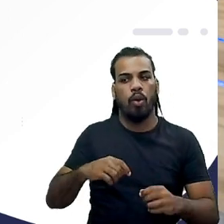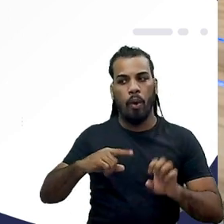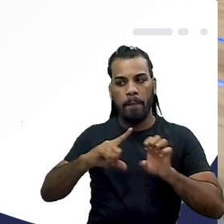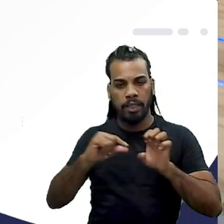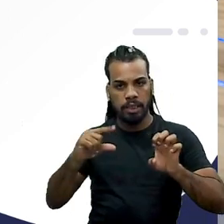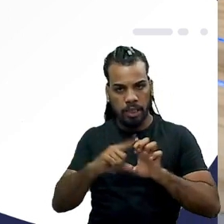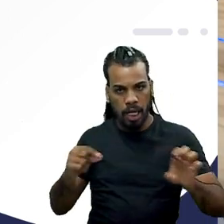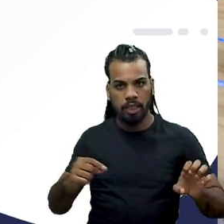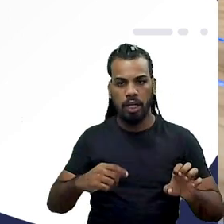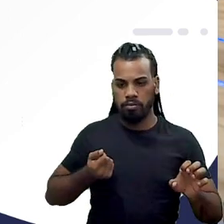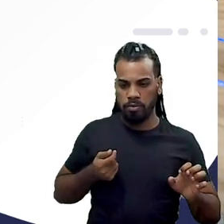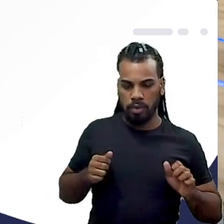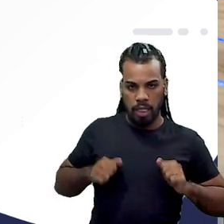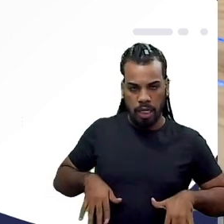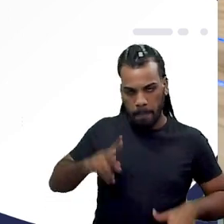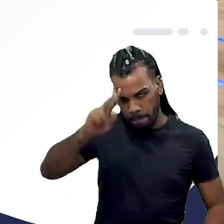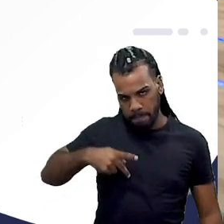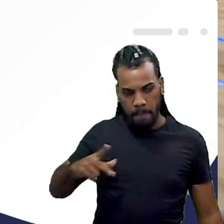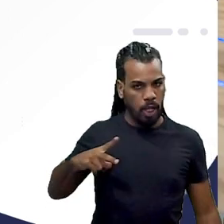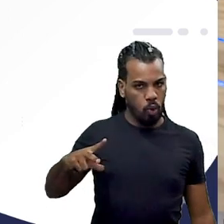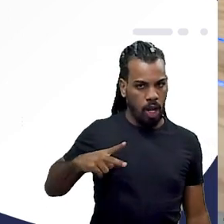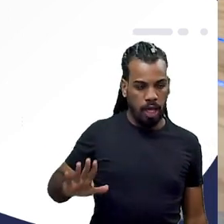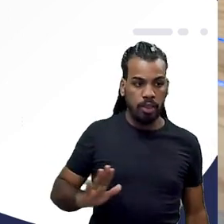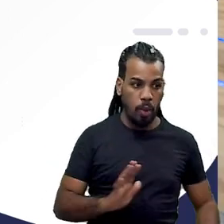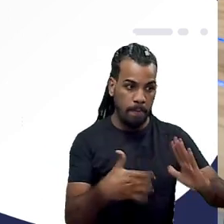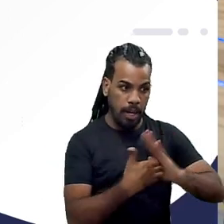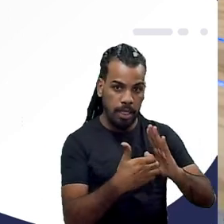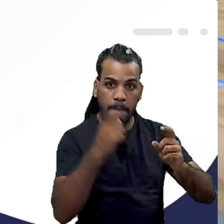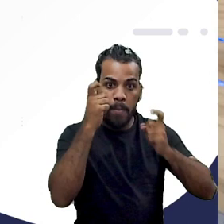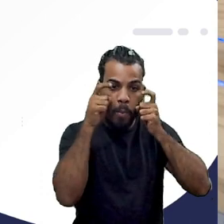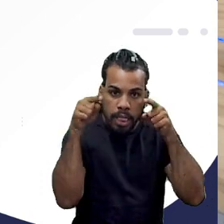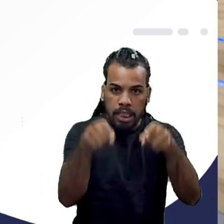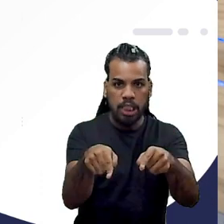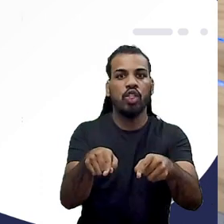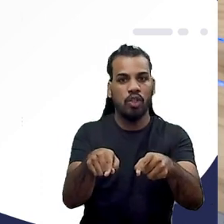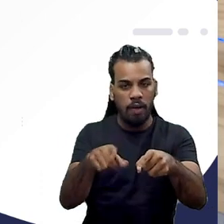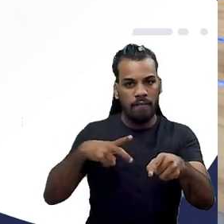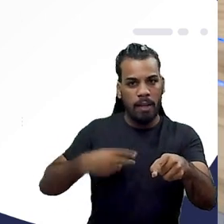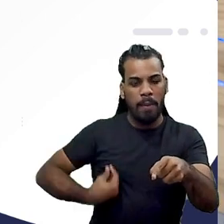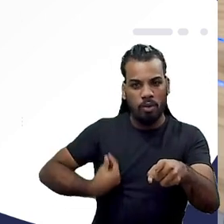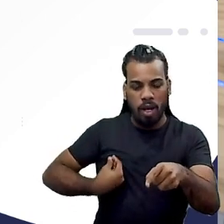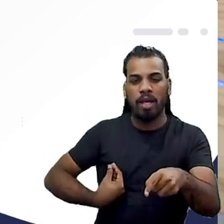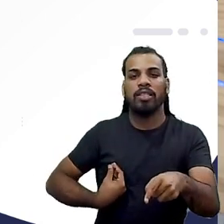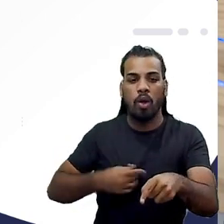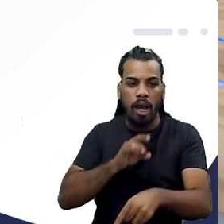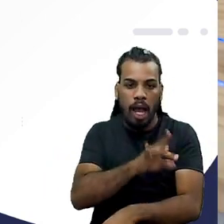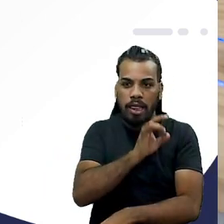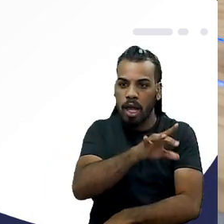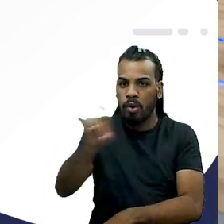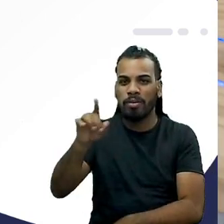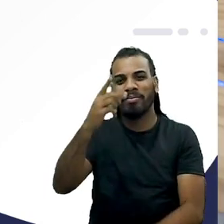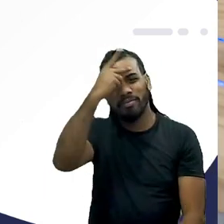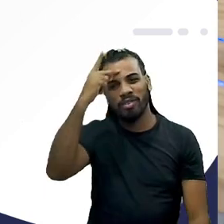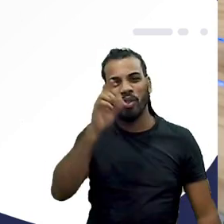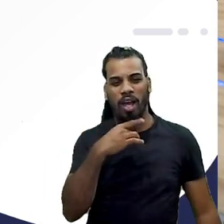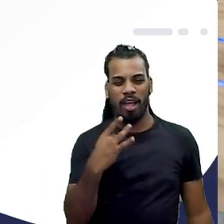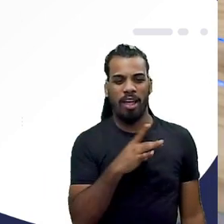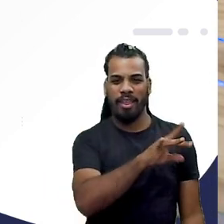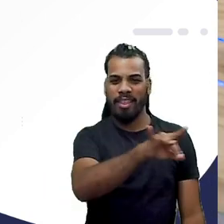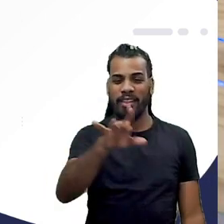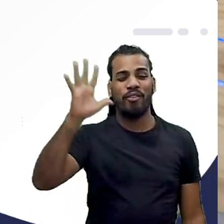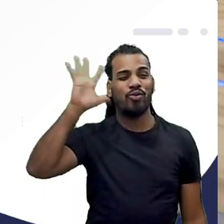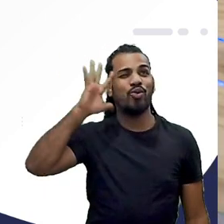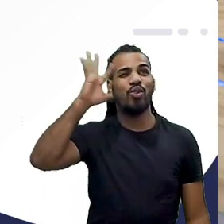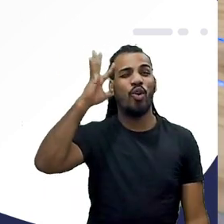as finanças pessoais. A maioria das empresas se preocupam muito com isso e cada um da gente, nós temos sonhos, nós temos projeto